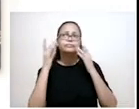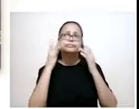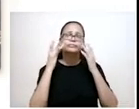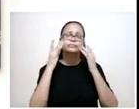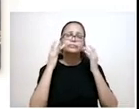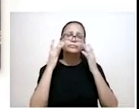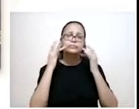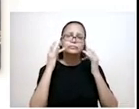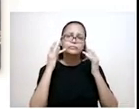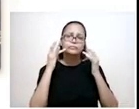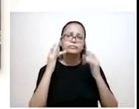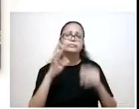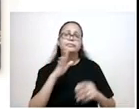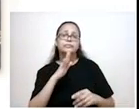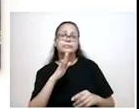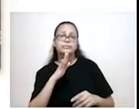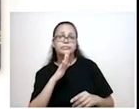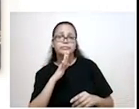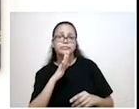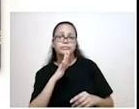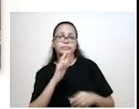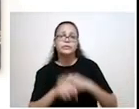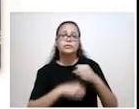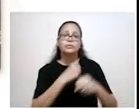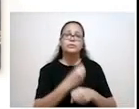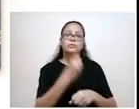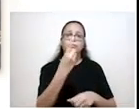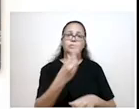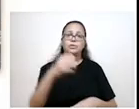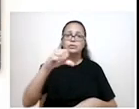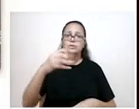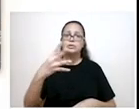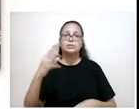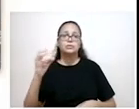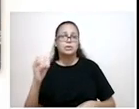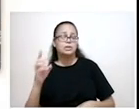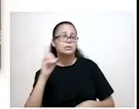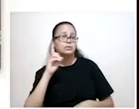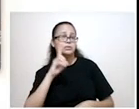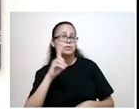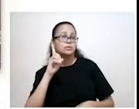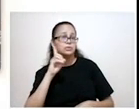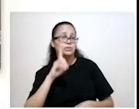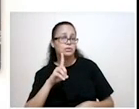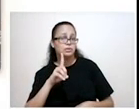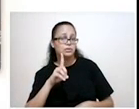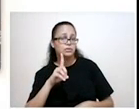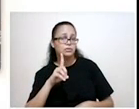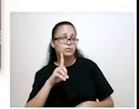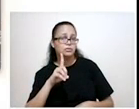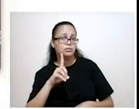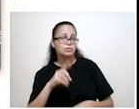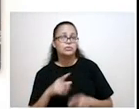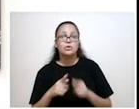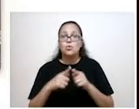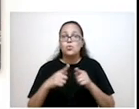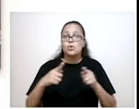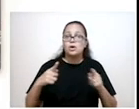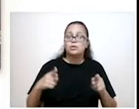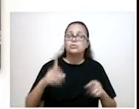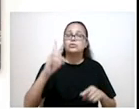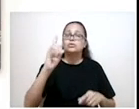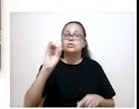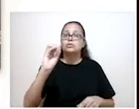personagem Carlitos, lançou em 1940 nos Estados Unidos o filme O Grande Ditador. O filme faz